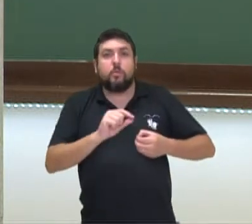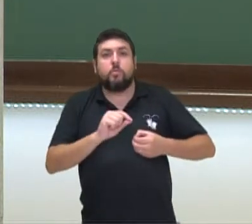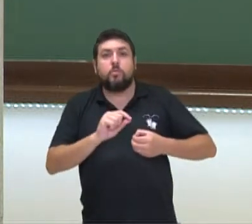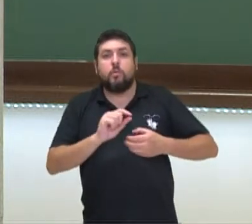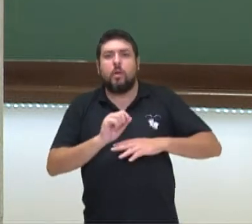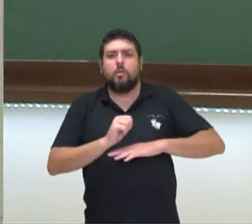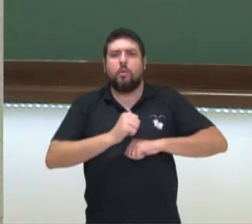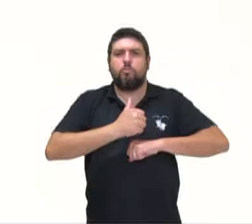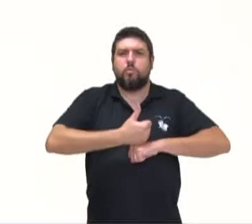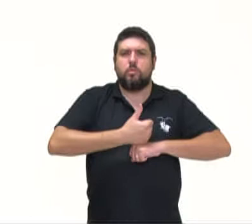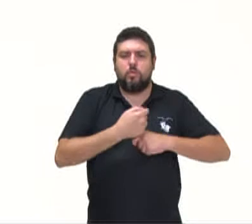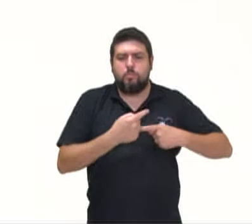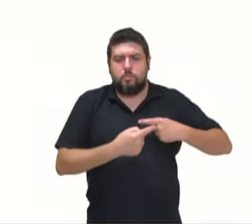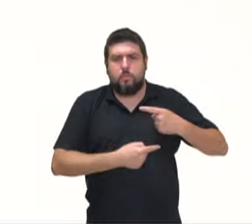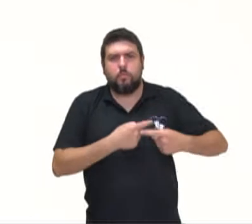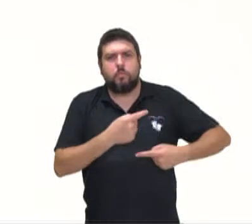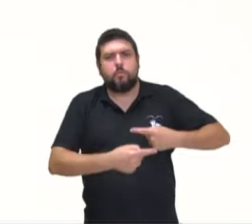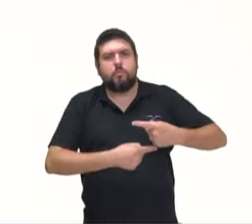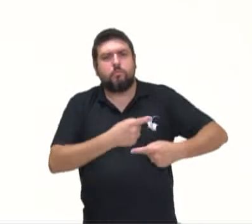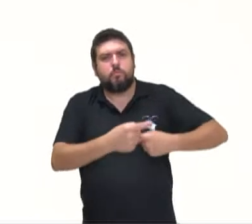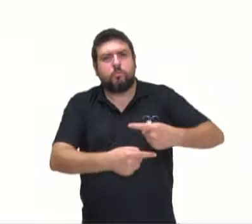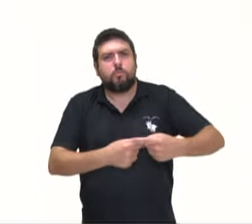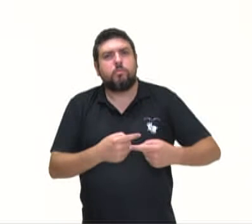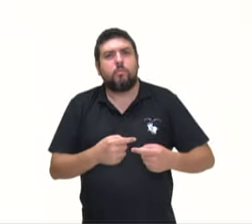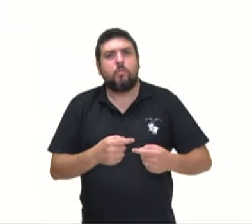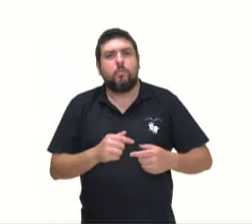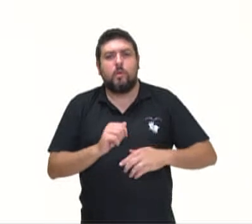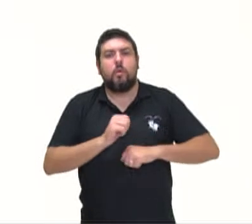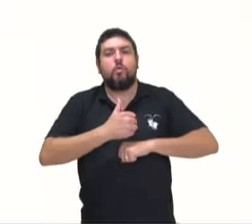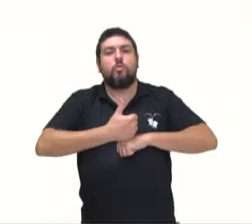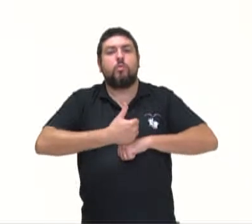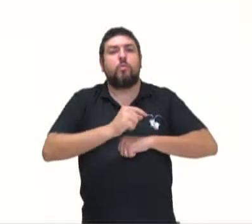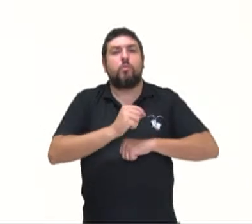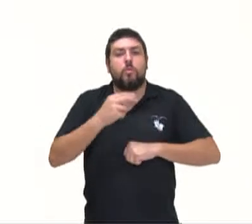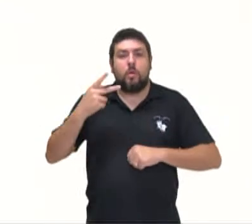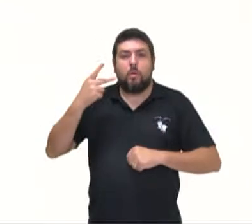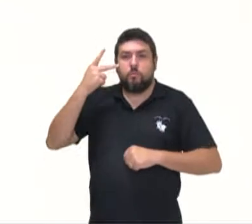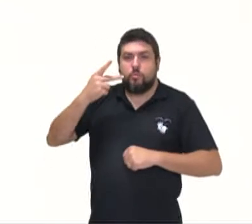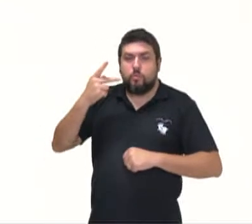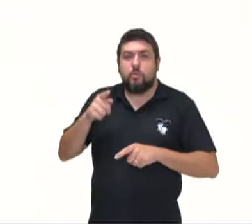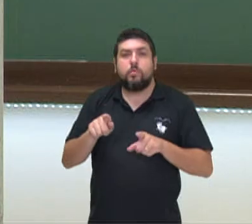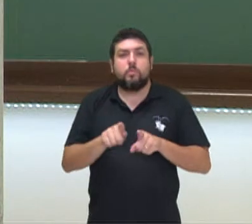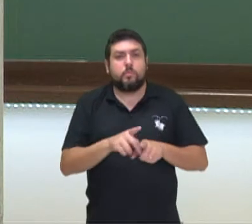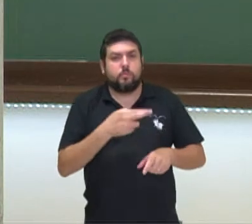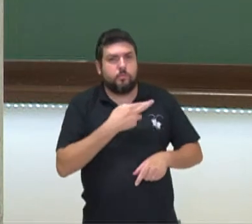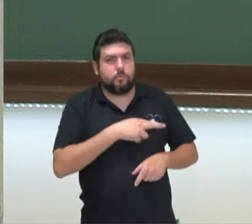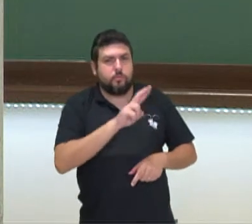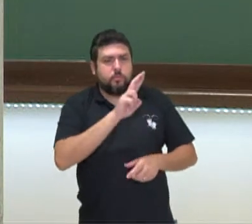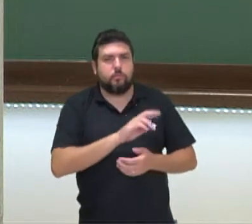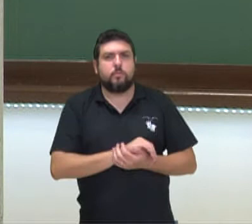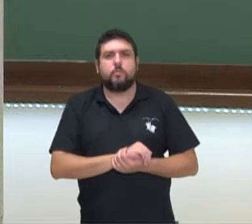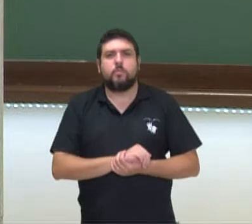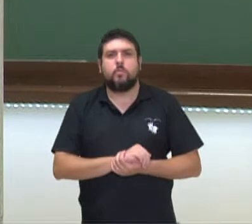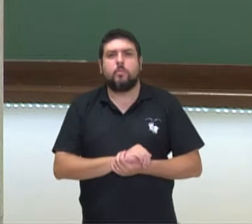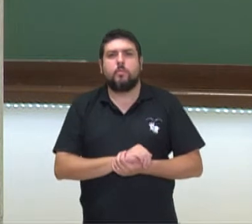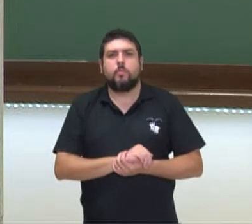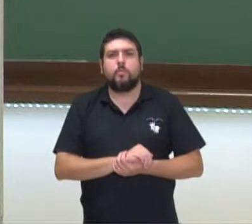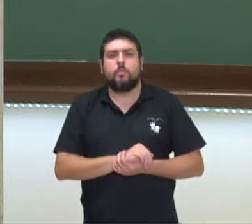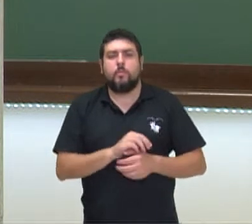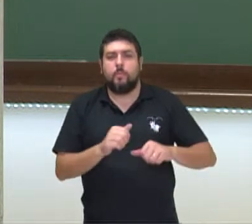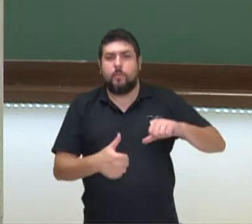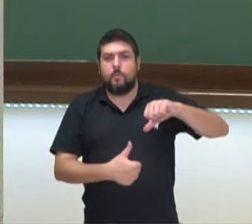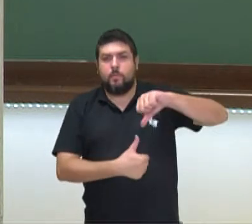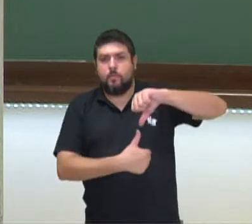hereditário. O chefe de cada cidade exercia funções políticas e religiosas. Então, os maias, embora ocupassem o